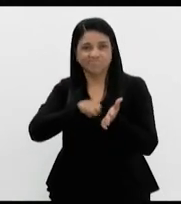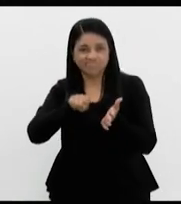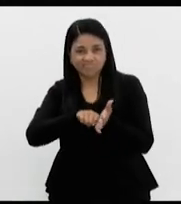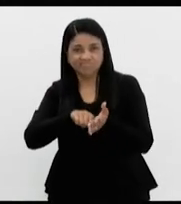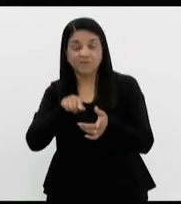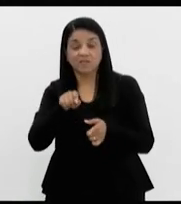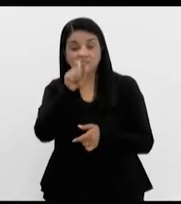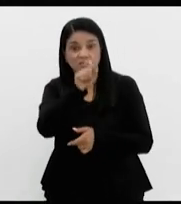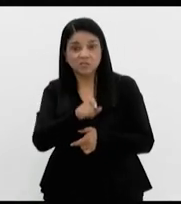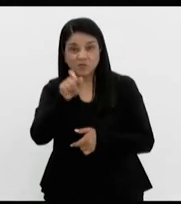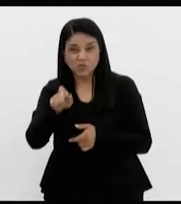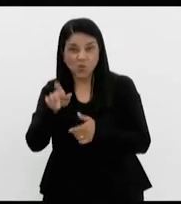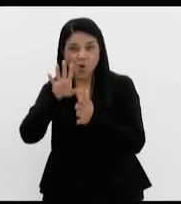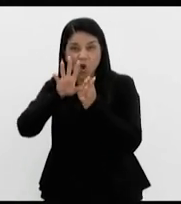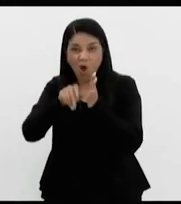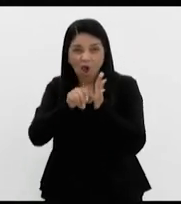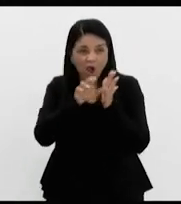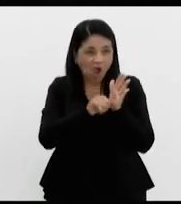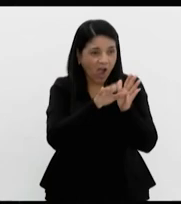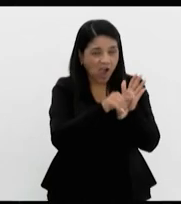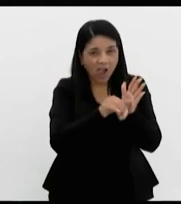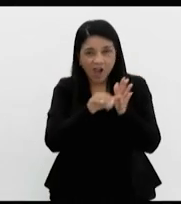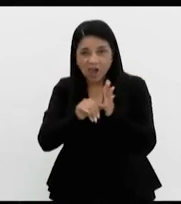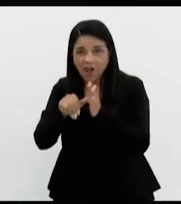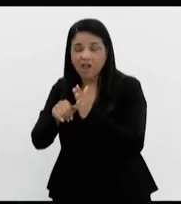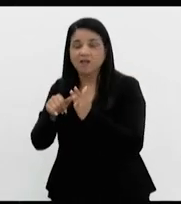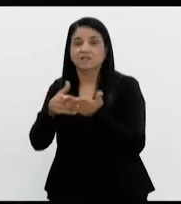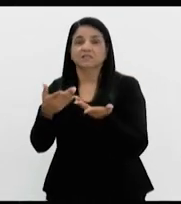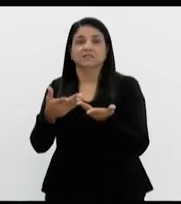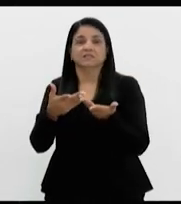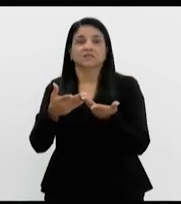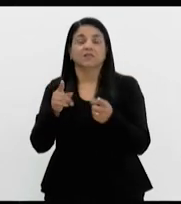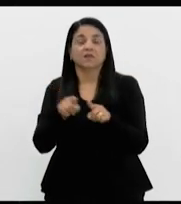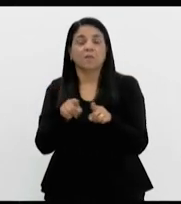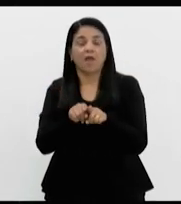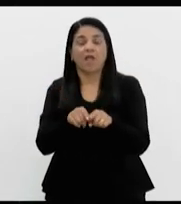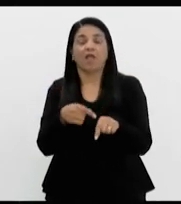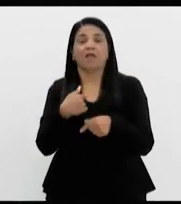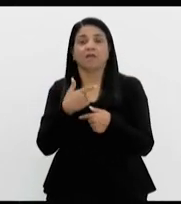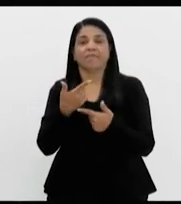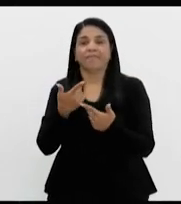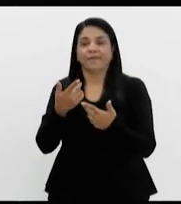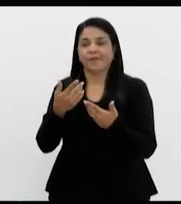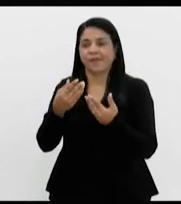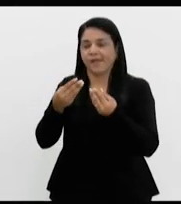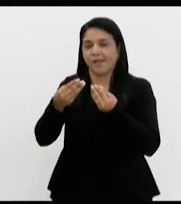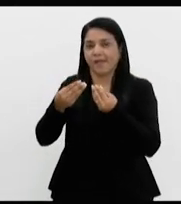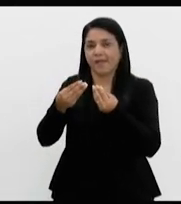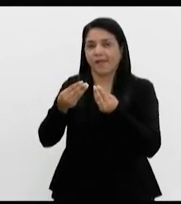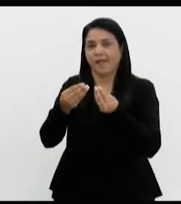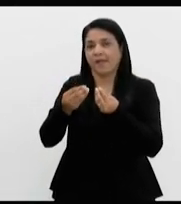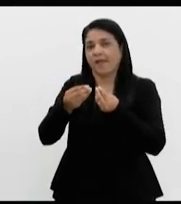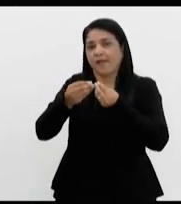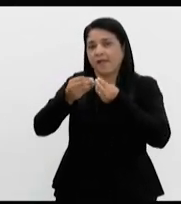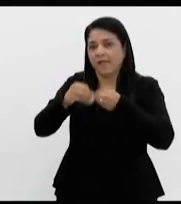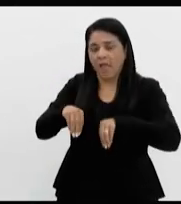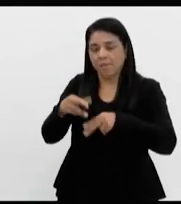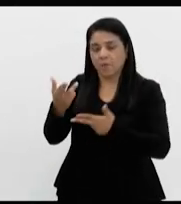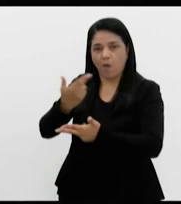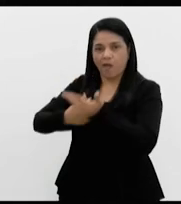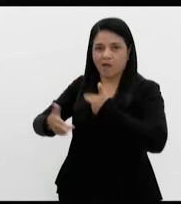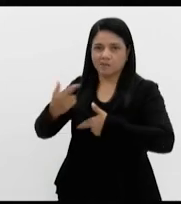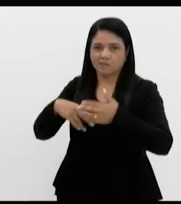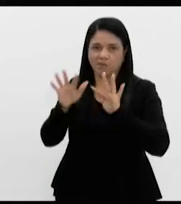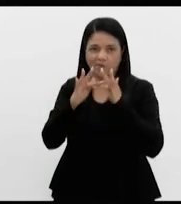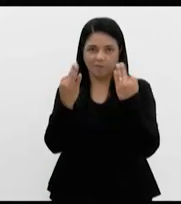pessoas rompam com as suas relações familiares, afetivas, por conta desse comprometimento.